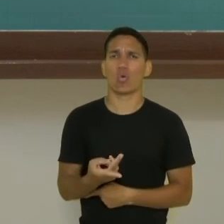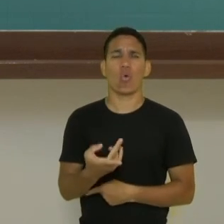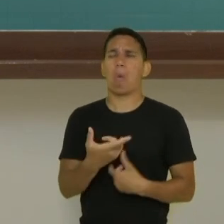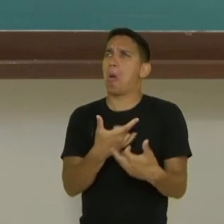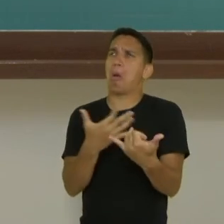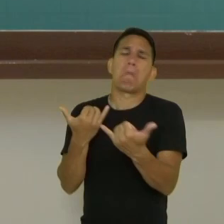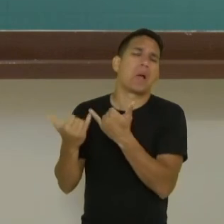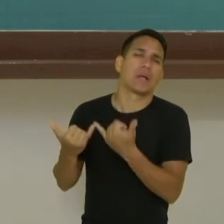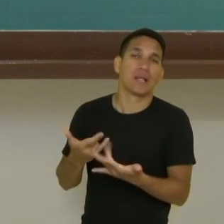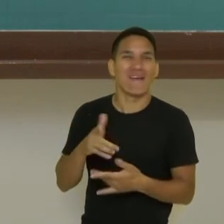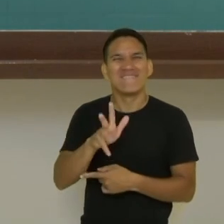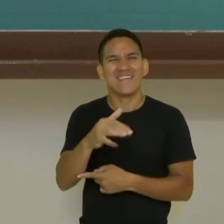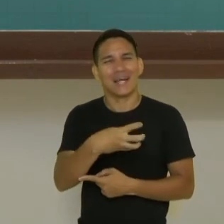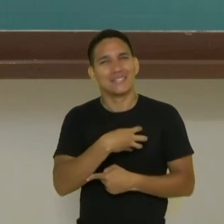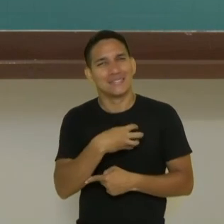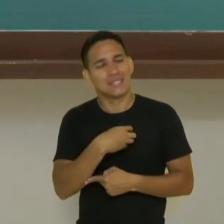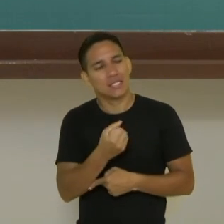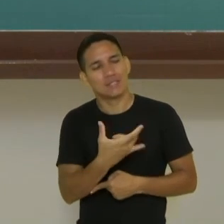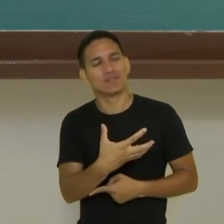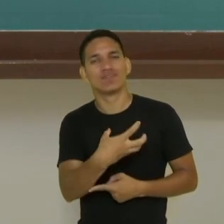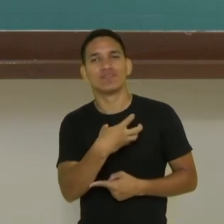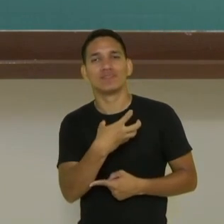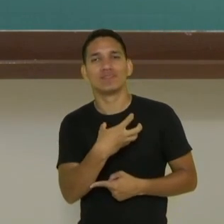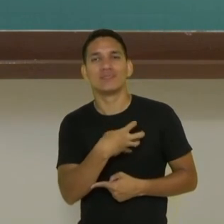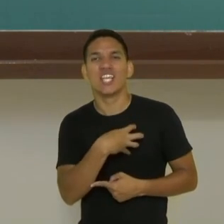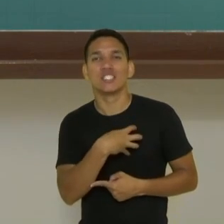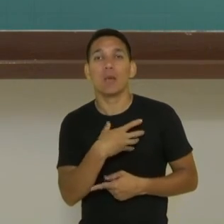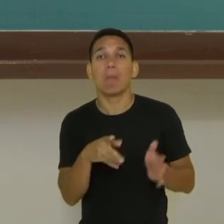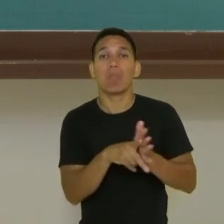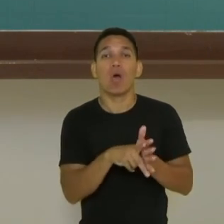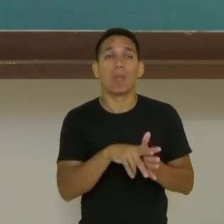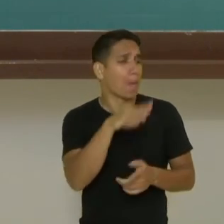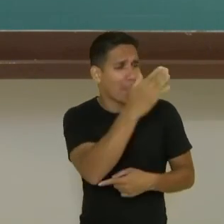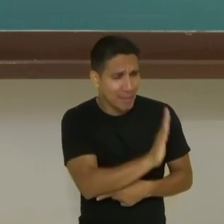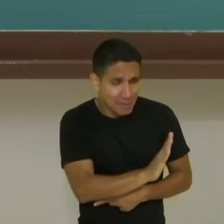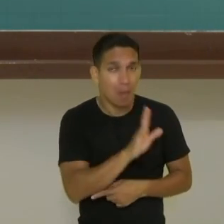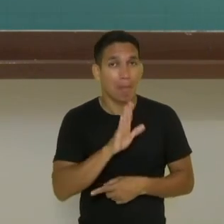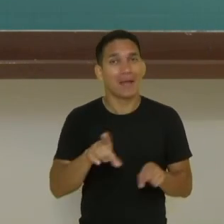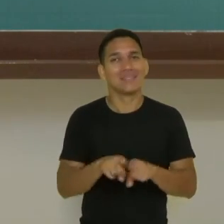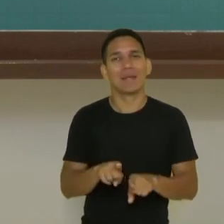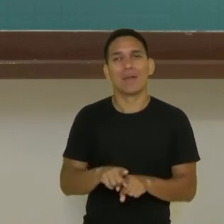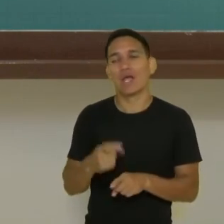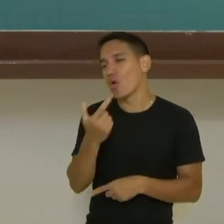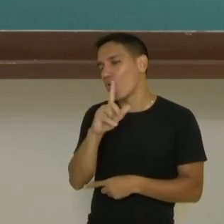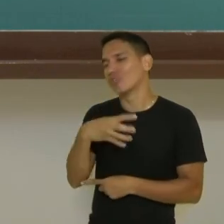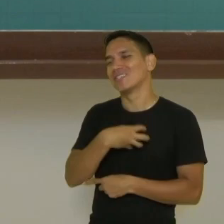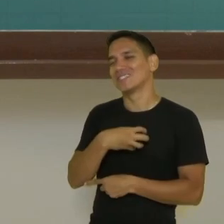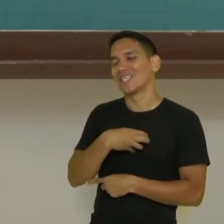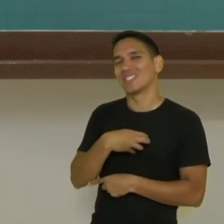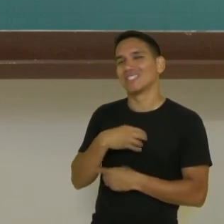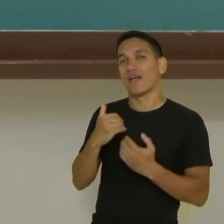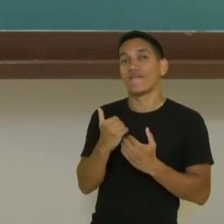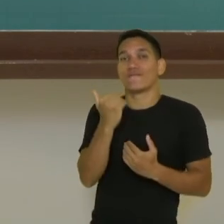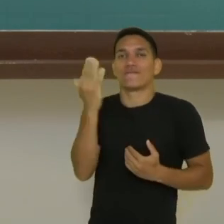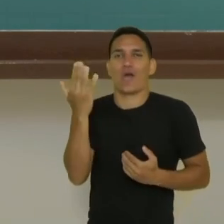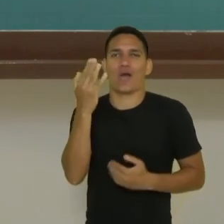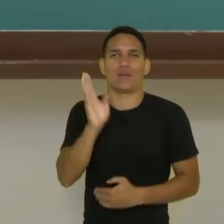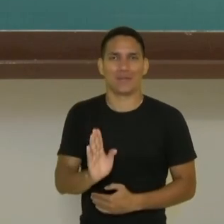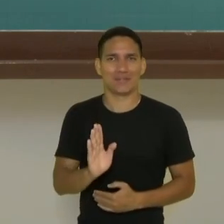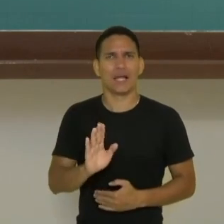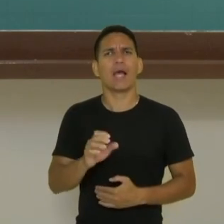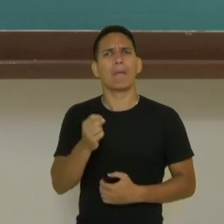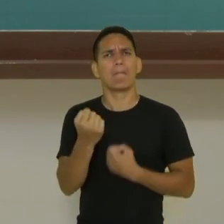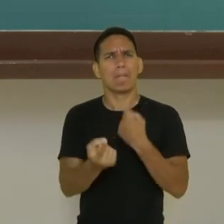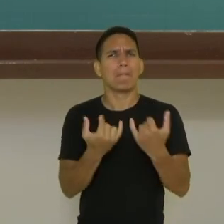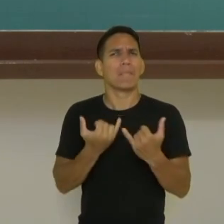trazer enquanto brasileiro e tem algo que vai te trazer para além de ser brasileiro. Né? É algo complexo, mas que vocês têm que sempre estar